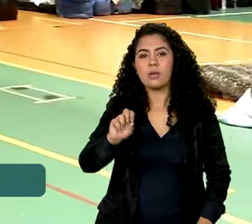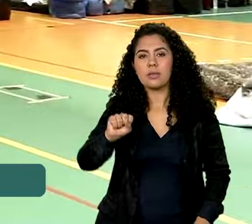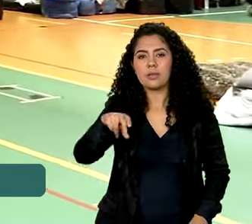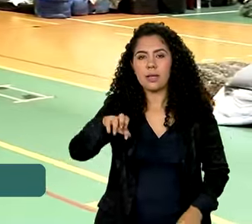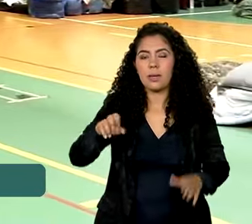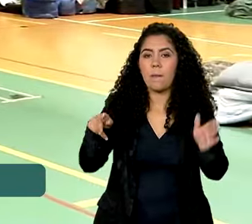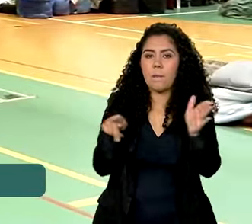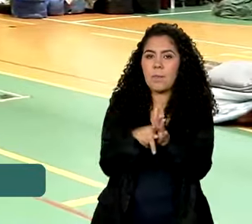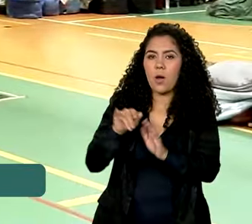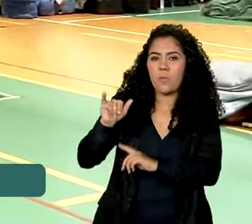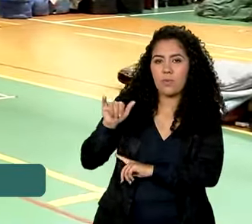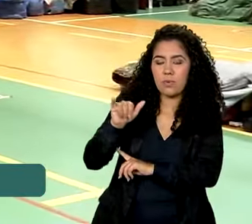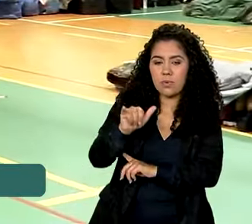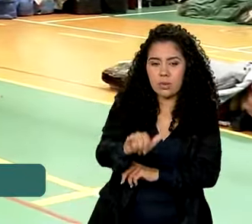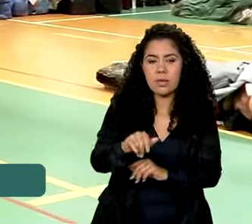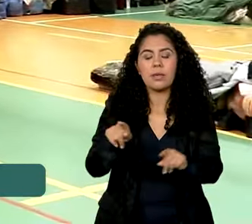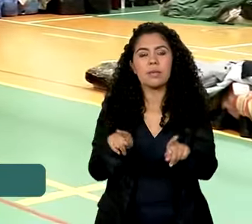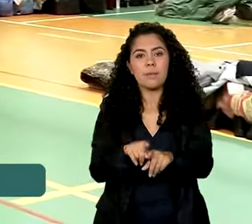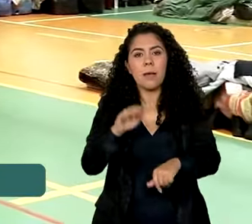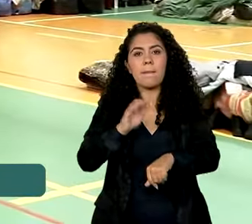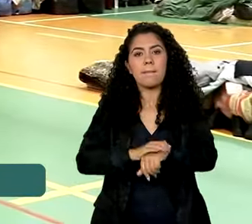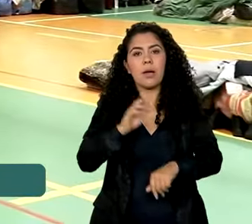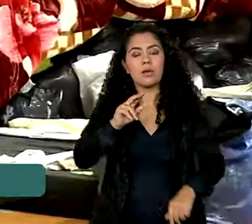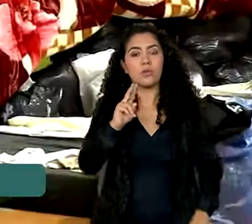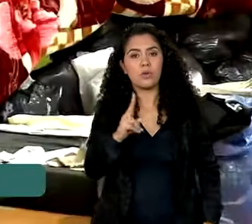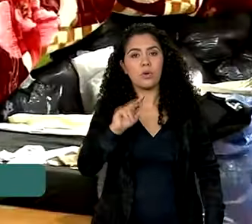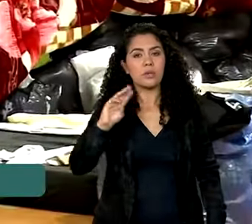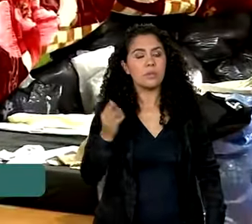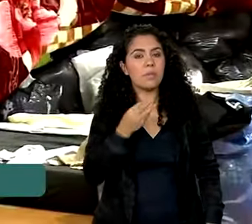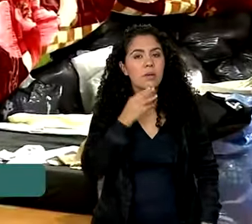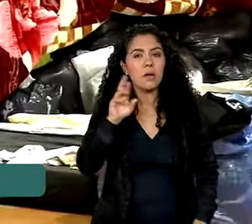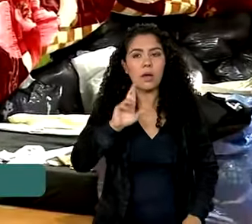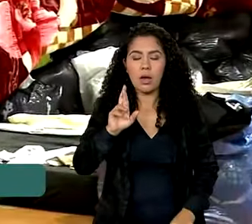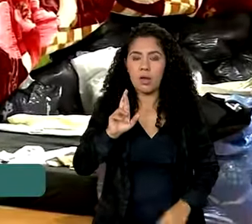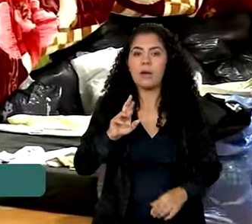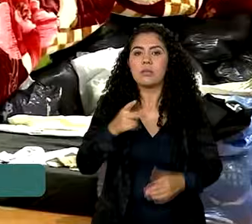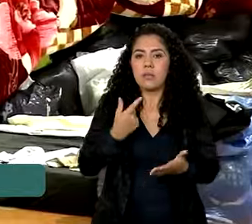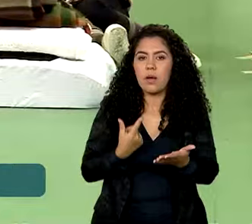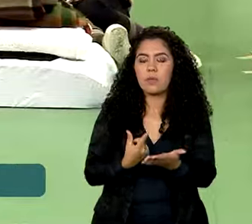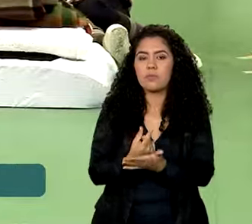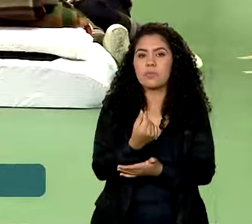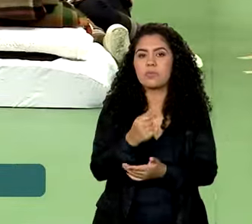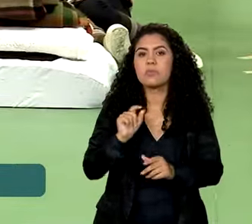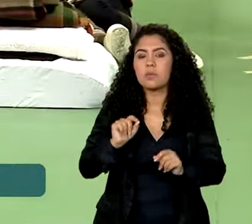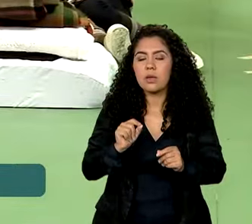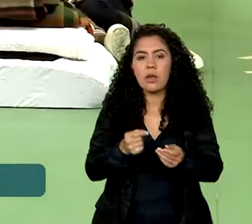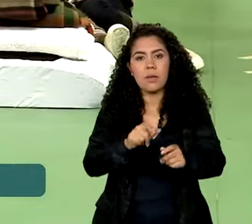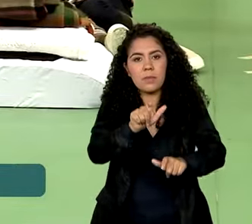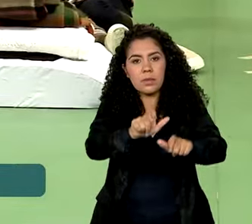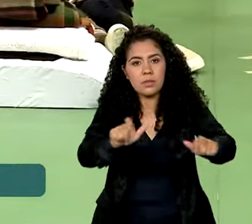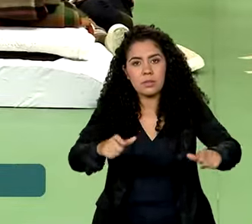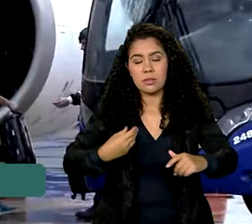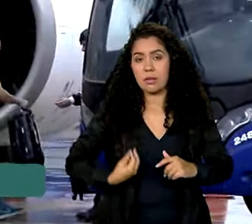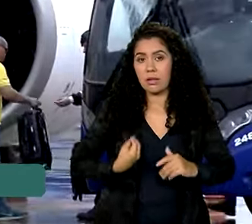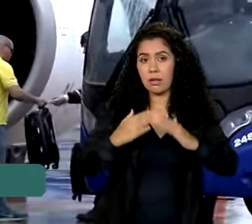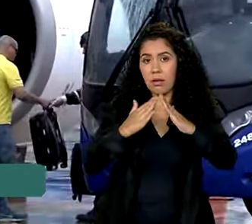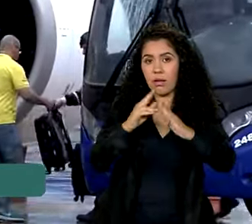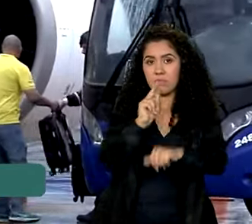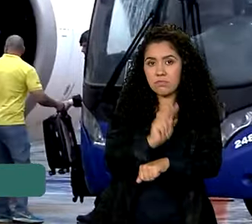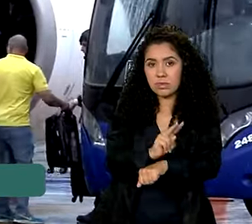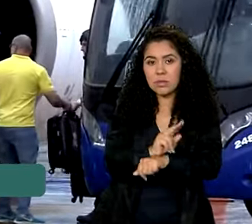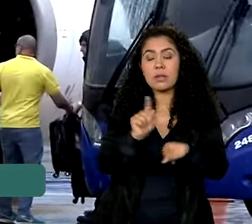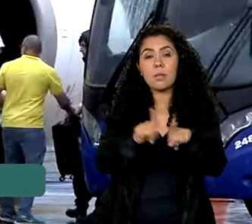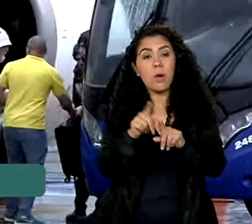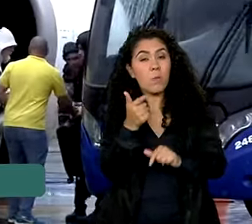outros 2 milhões que serão usados na aquisição de itens de primeira necessidade para as pessoas que estão em abrigos. Tem um